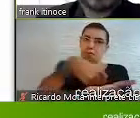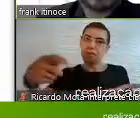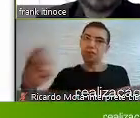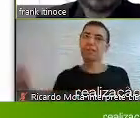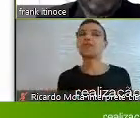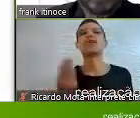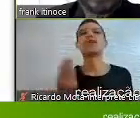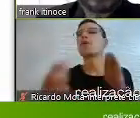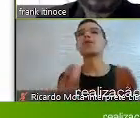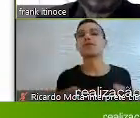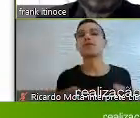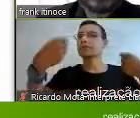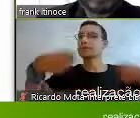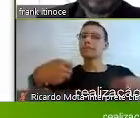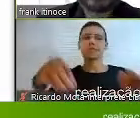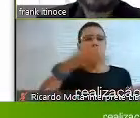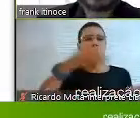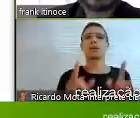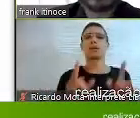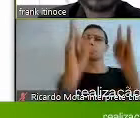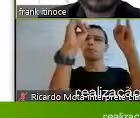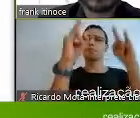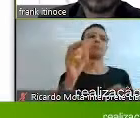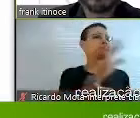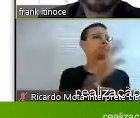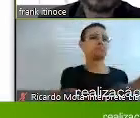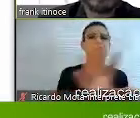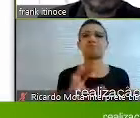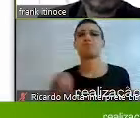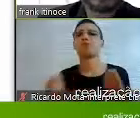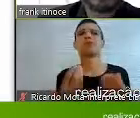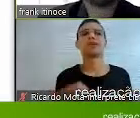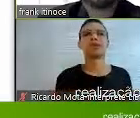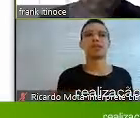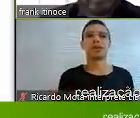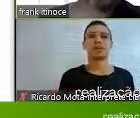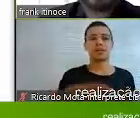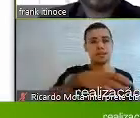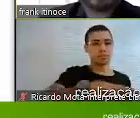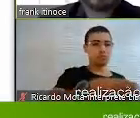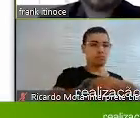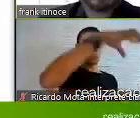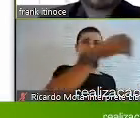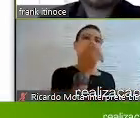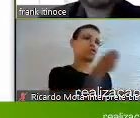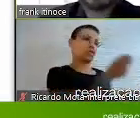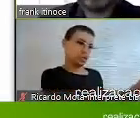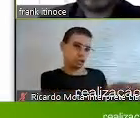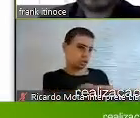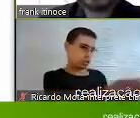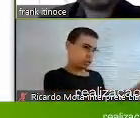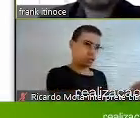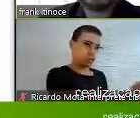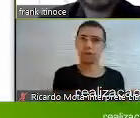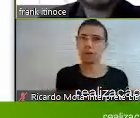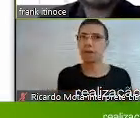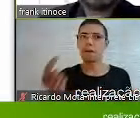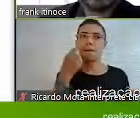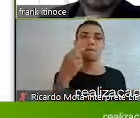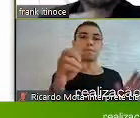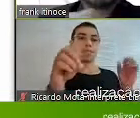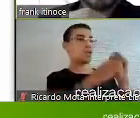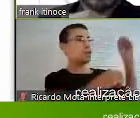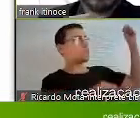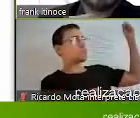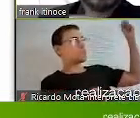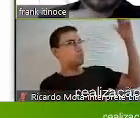de proteção num prédio. Tá? Então, vai extintor, vai alarme. São as tabelas, né? São as famosas